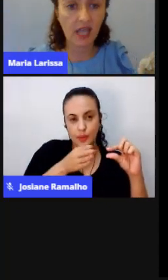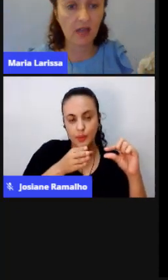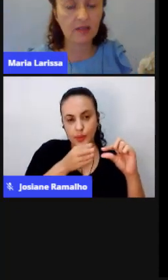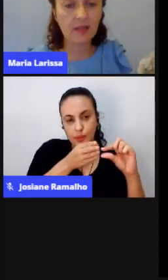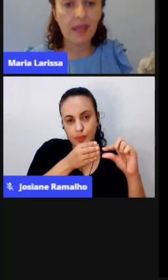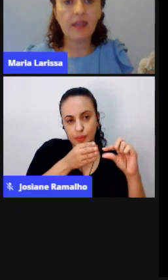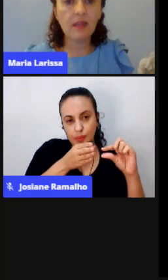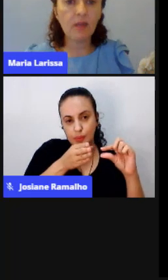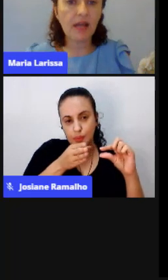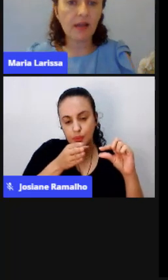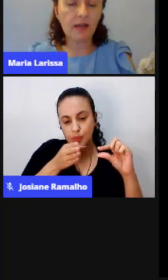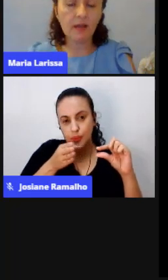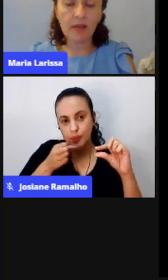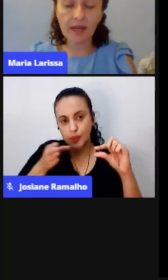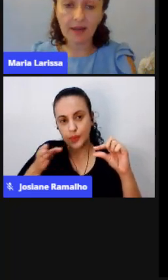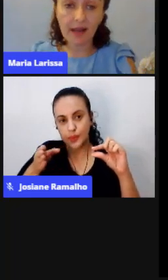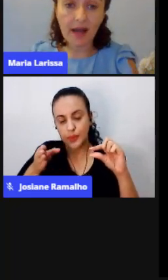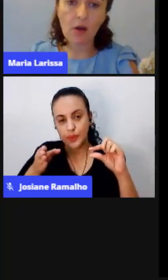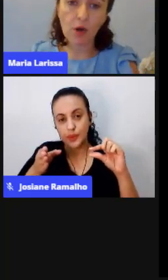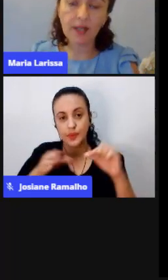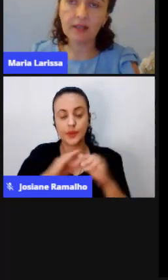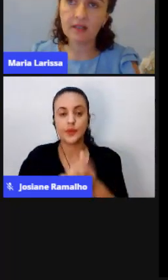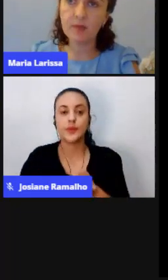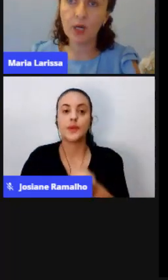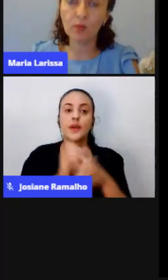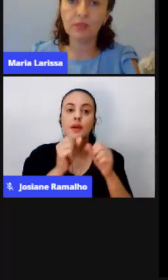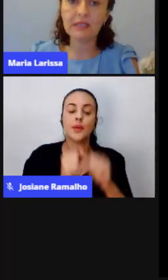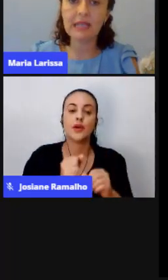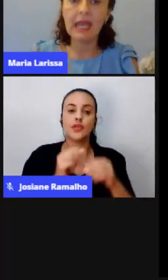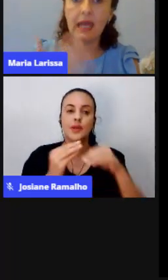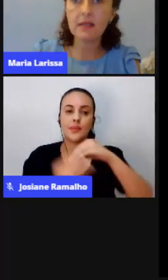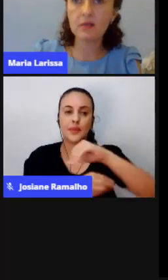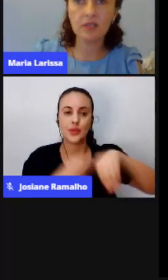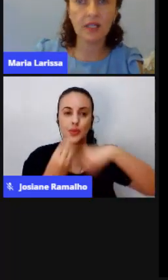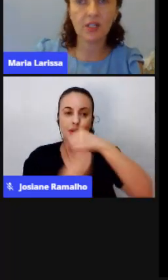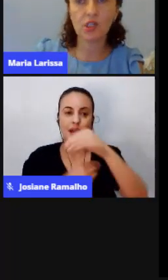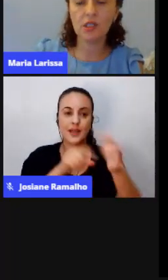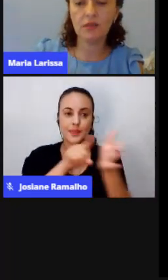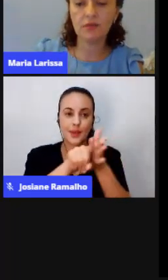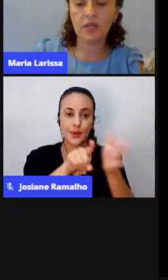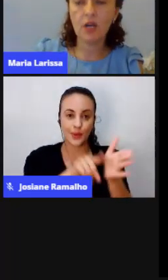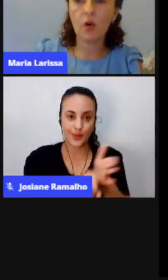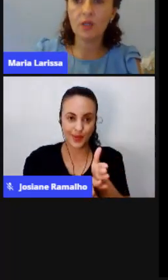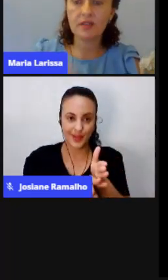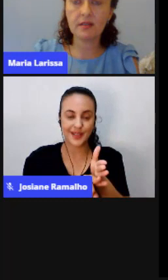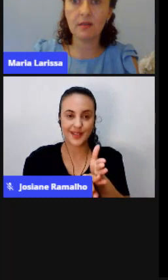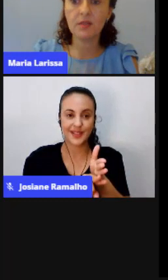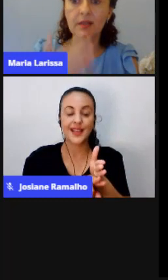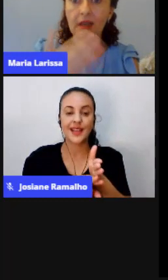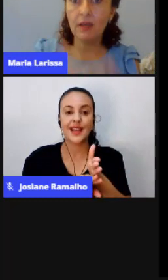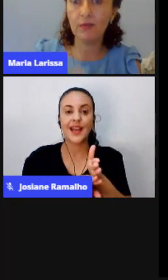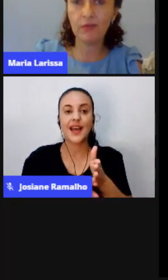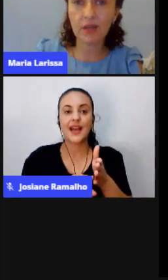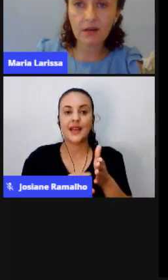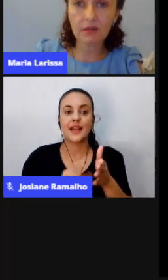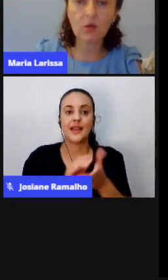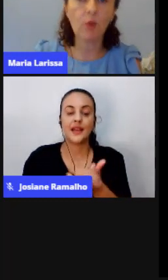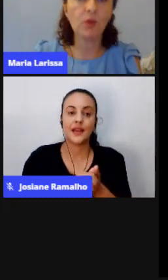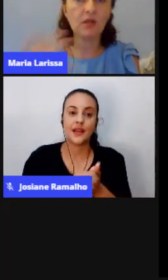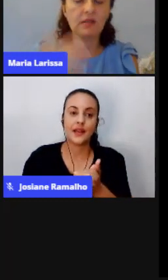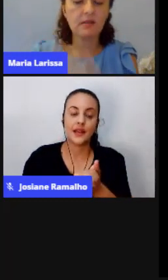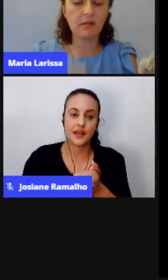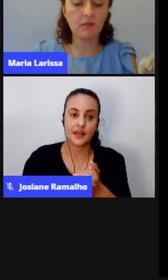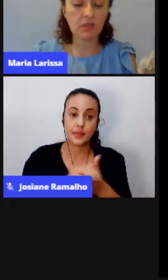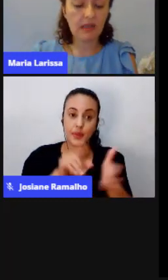nas atividades. Embaralhar a ordem das perguntas. Essa alternativa, como nós estamos